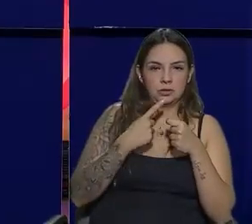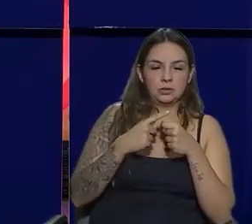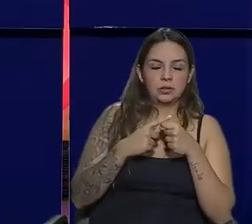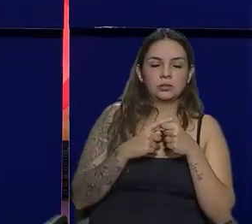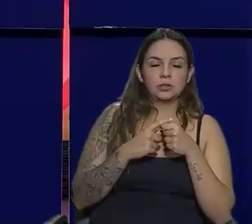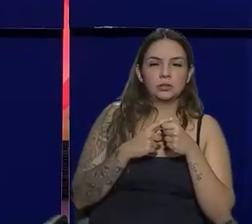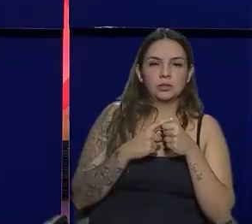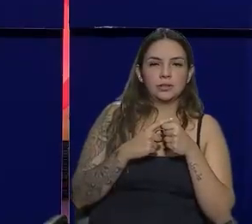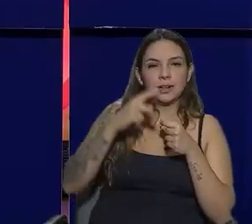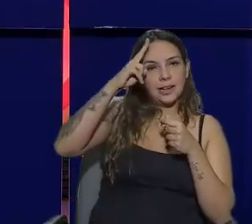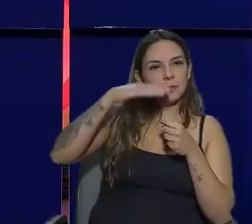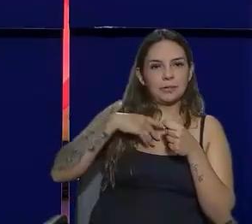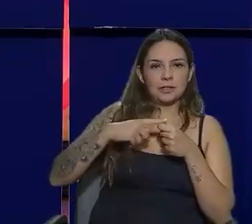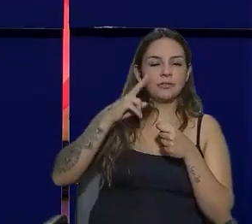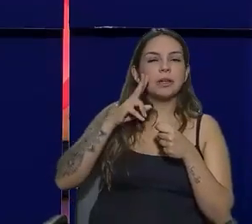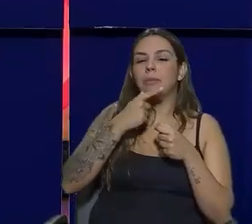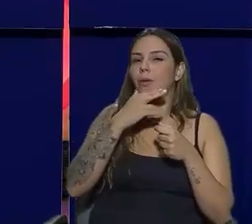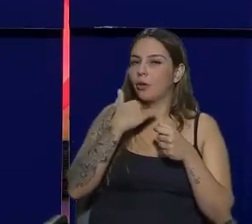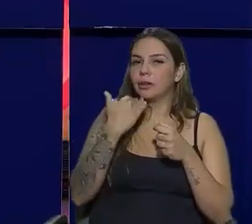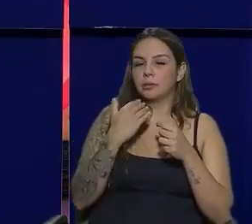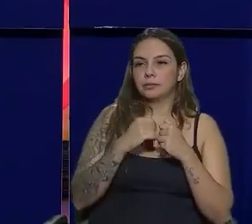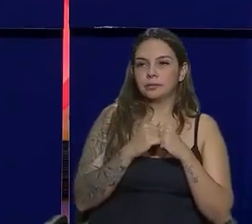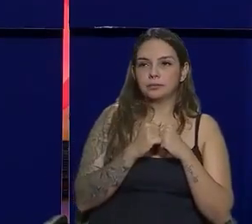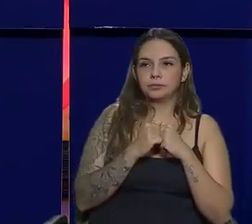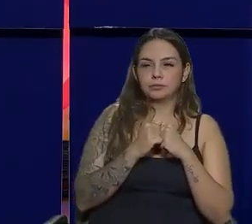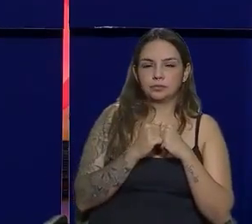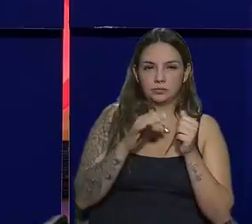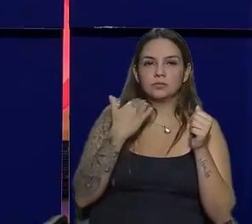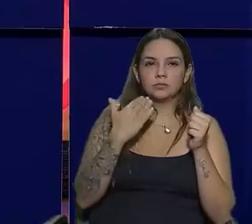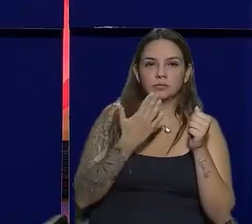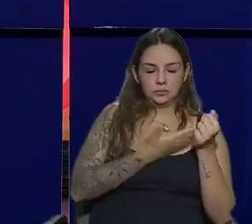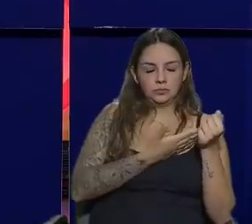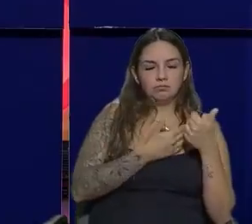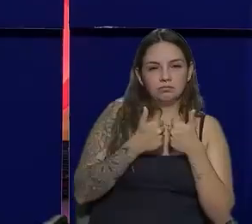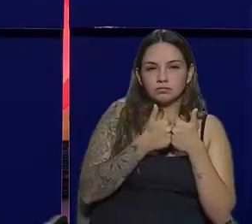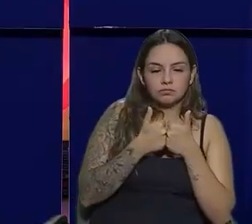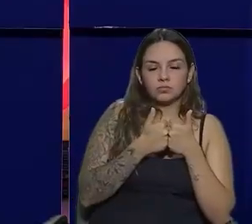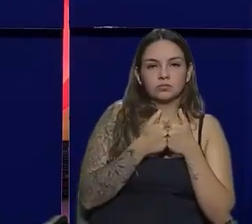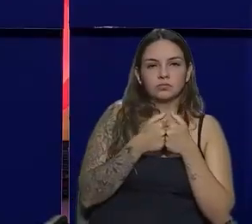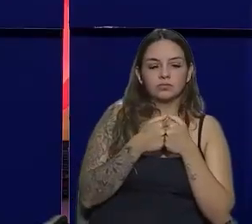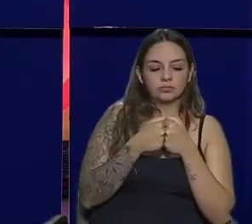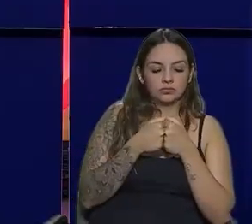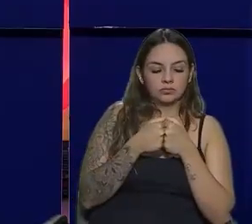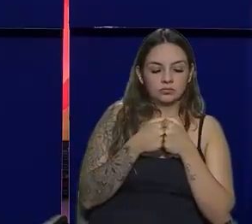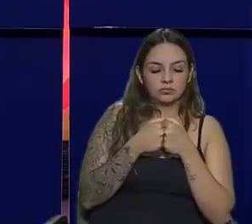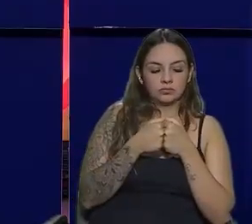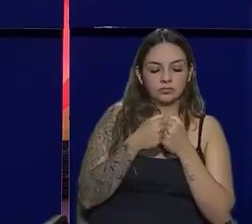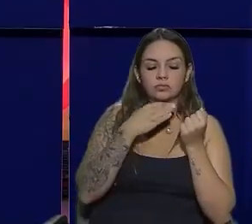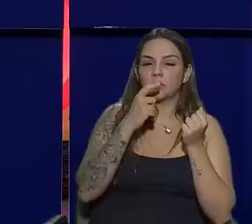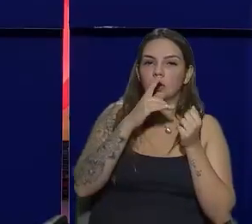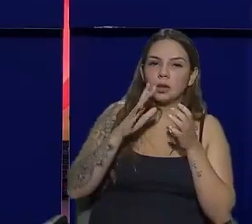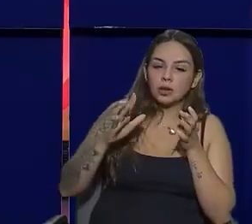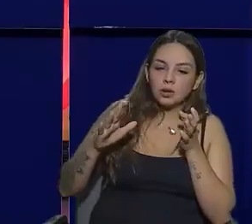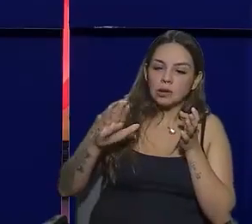cidade, na qual alguns meninos eu vi morrerem. Vi não, mas morreram, e eram amigos, vizinhos, morreram no